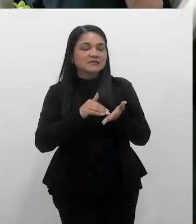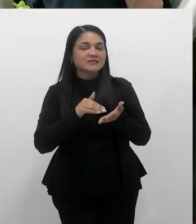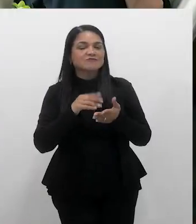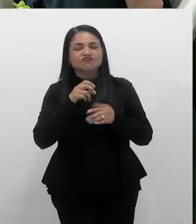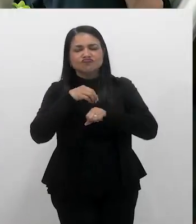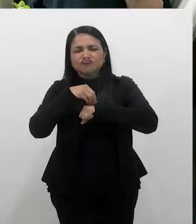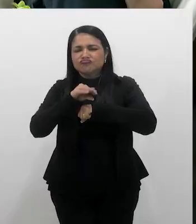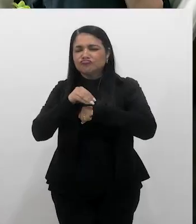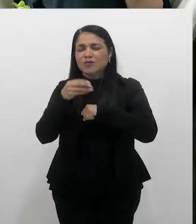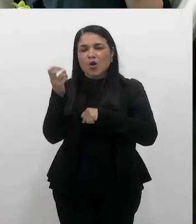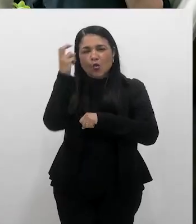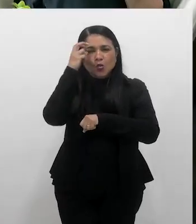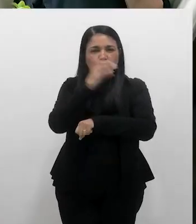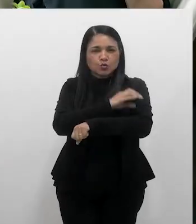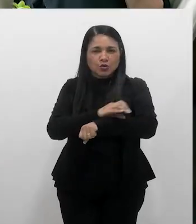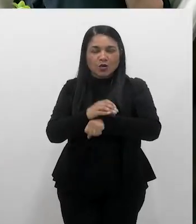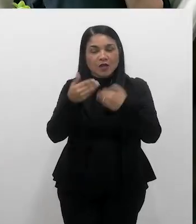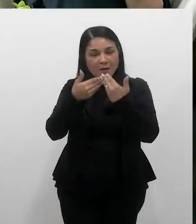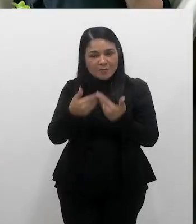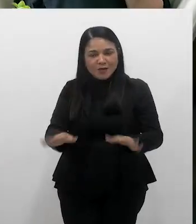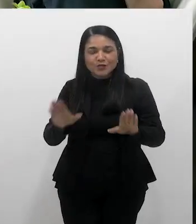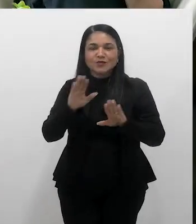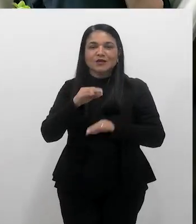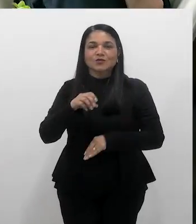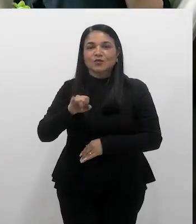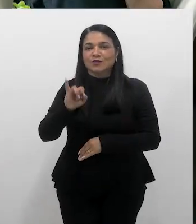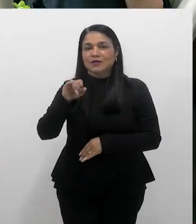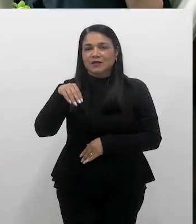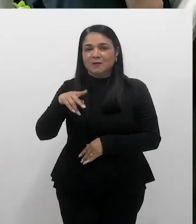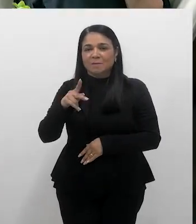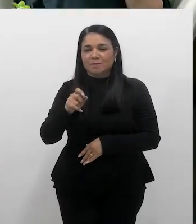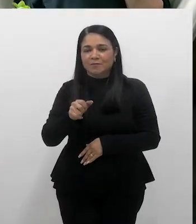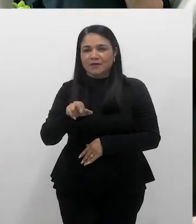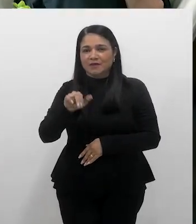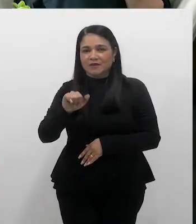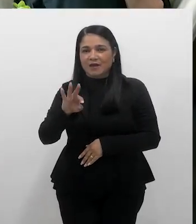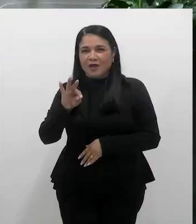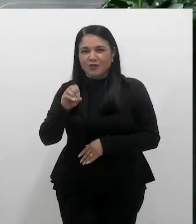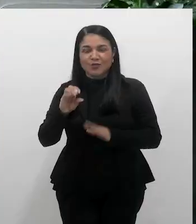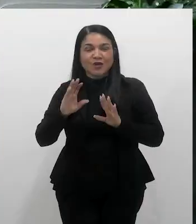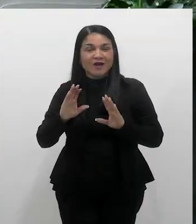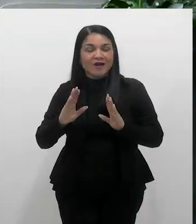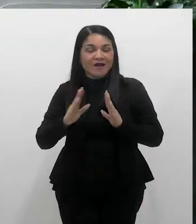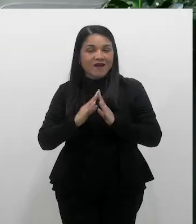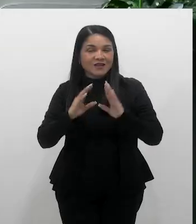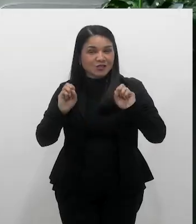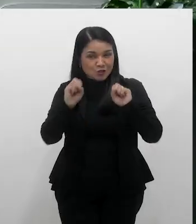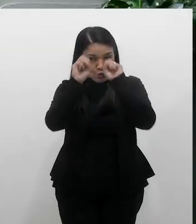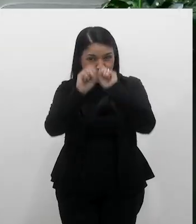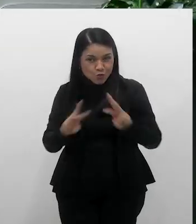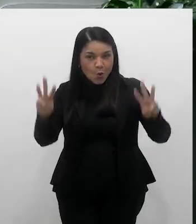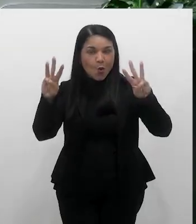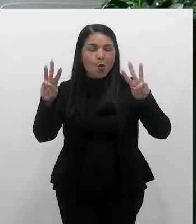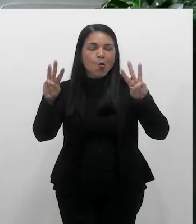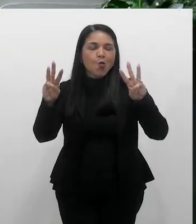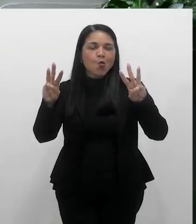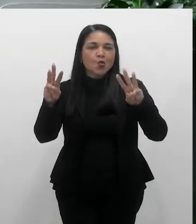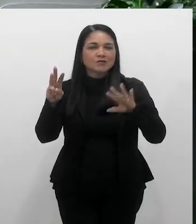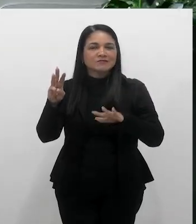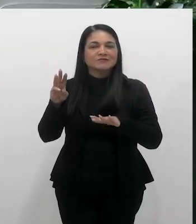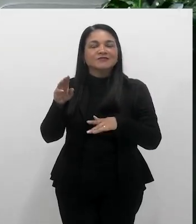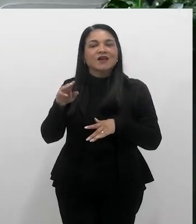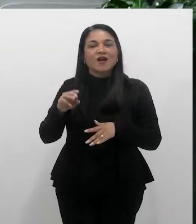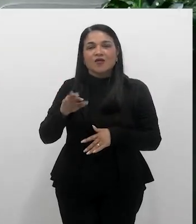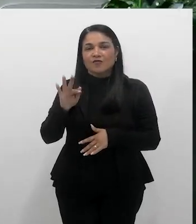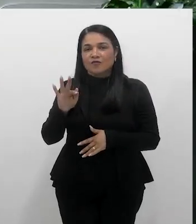dica cultural, eu não posso deixar de falar da reabertura do Imperator. Claro! Essa casa de shows popular da